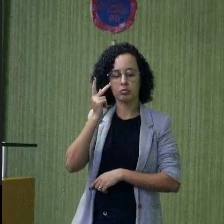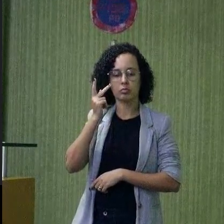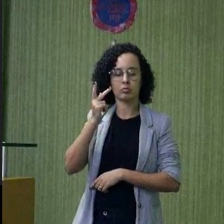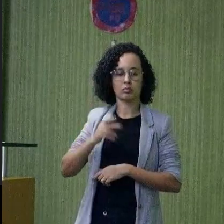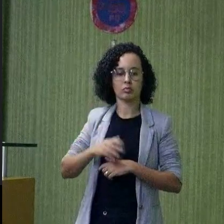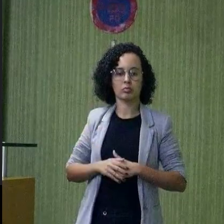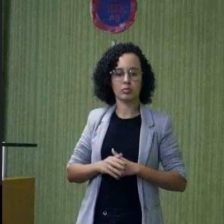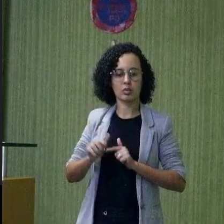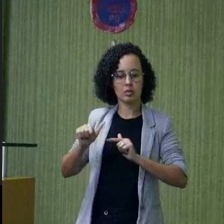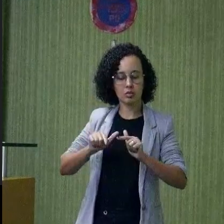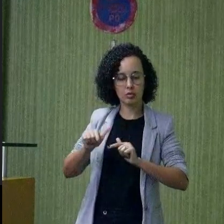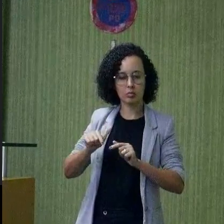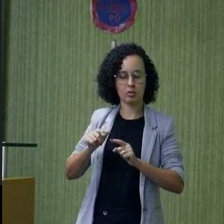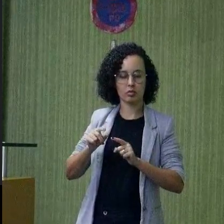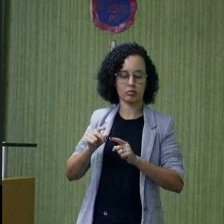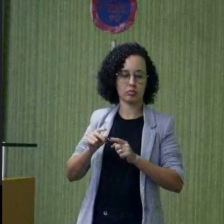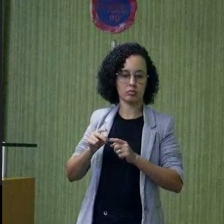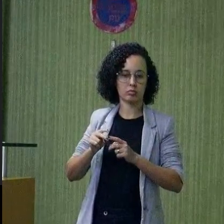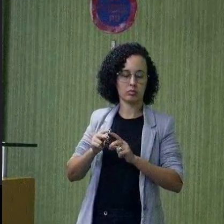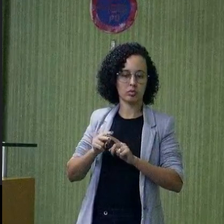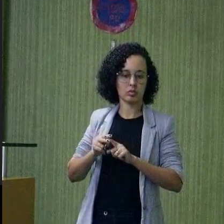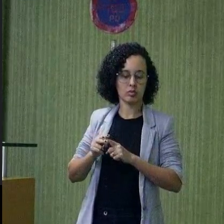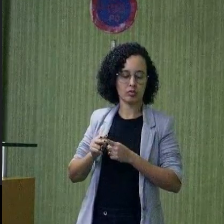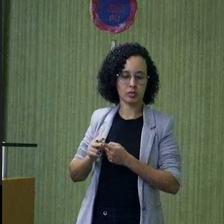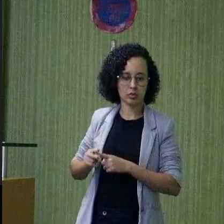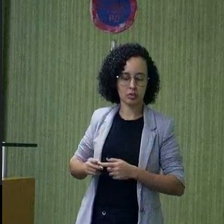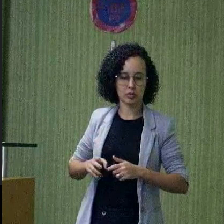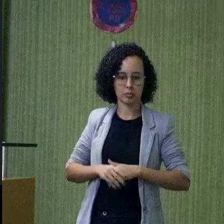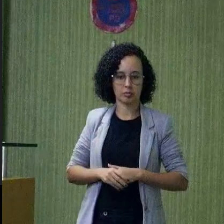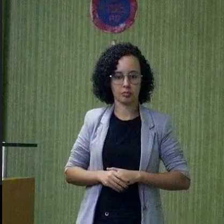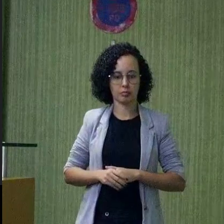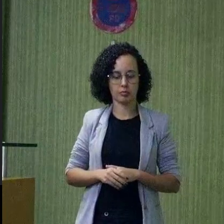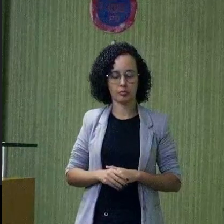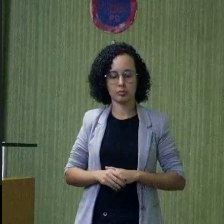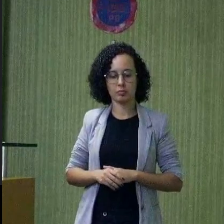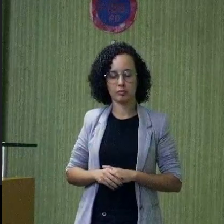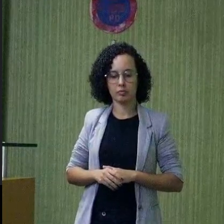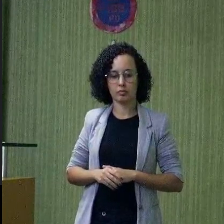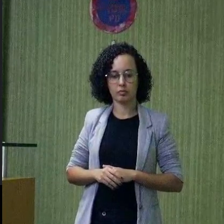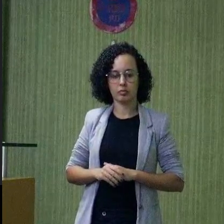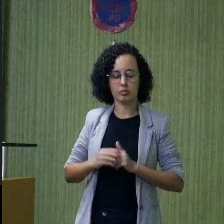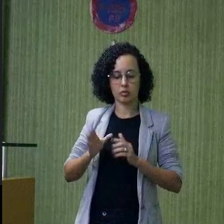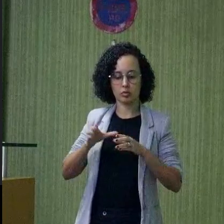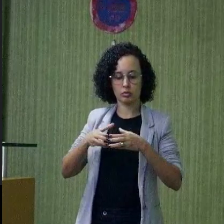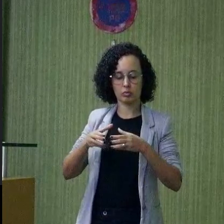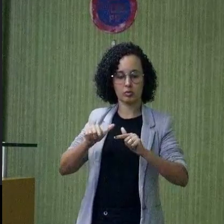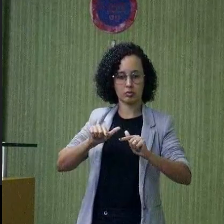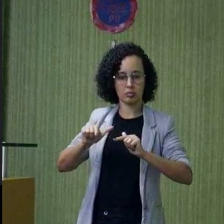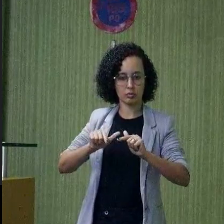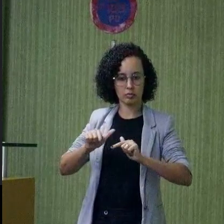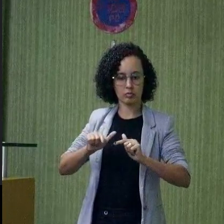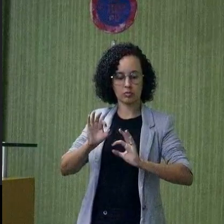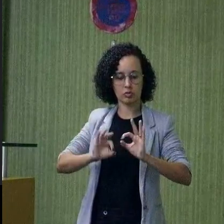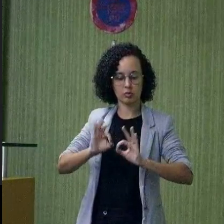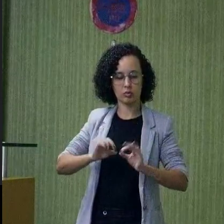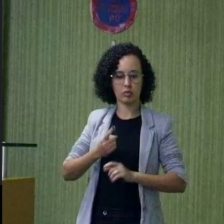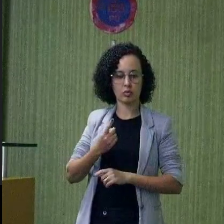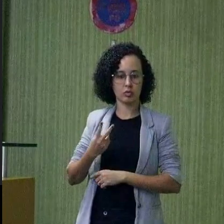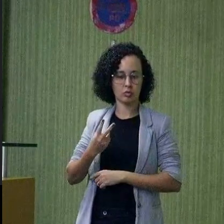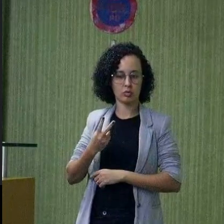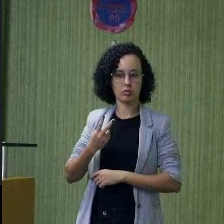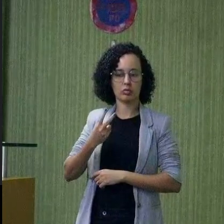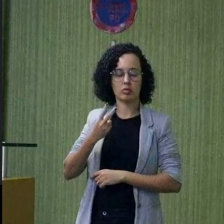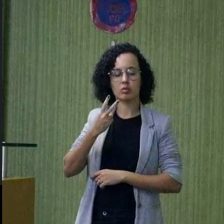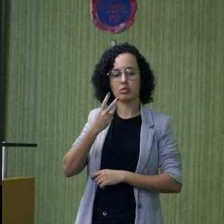oficinas que foram realizadas durante o ano de 2023 Então esse grupo de trabalho realizou ao Tod do doas reuniões embora ele tenha sido